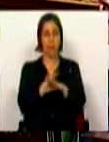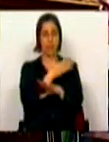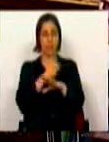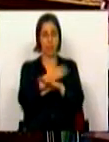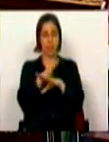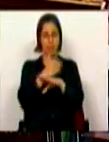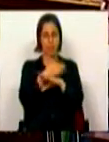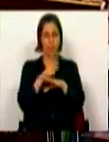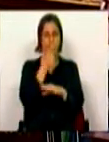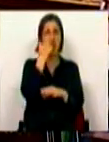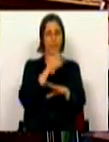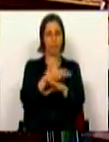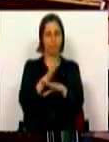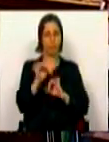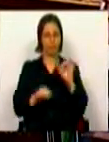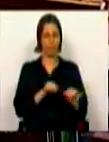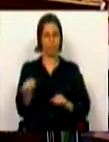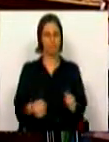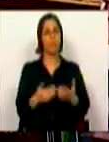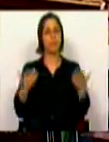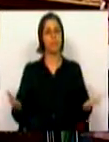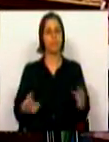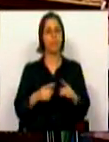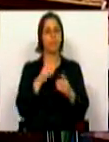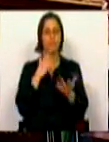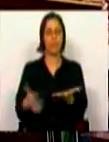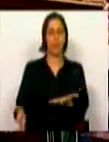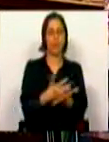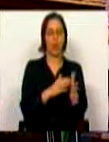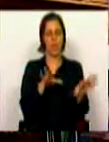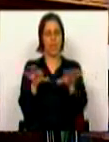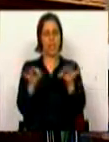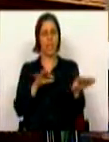separação dos resíduos. E por isso